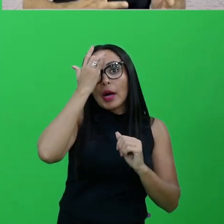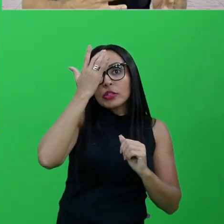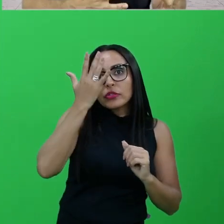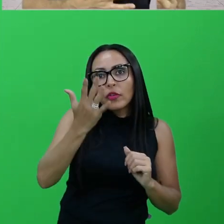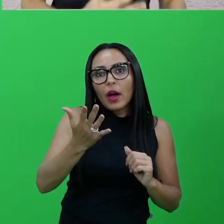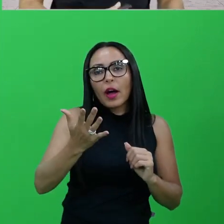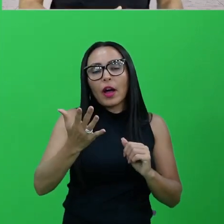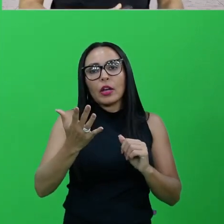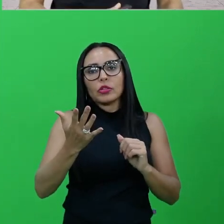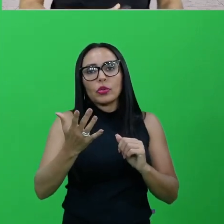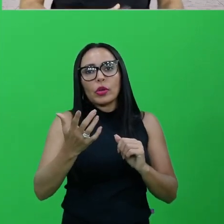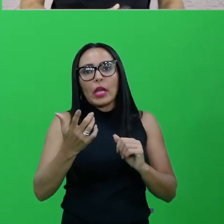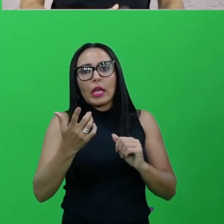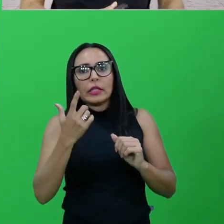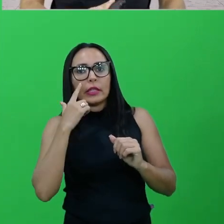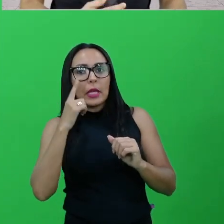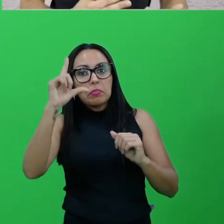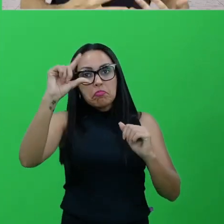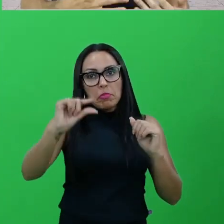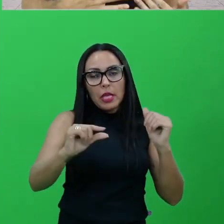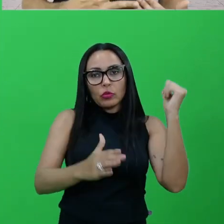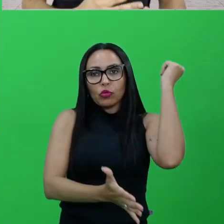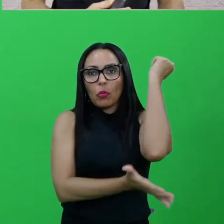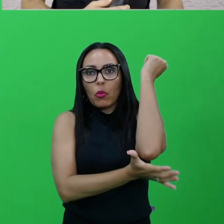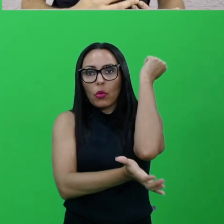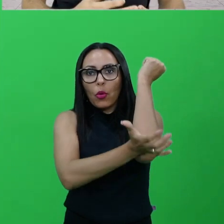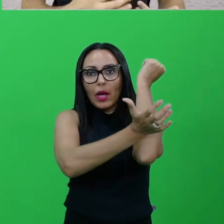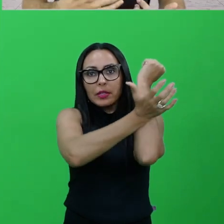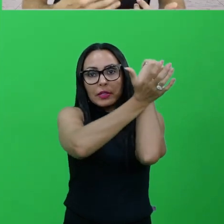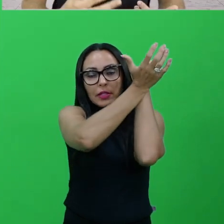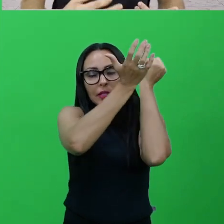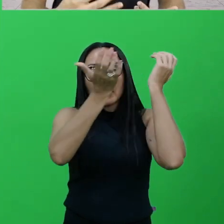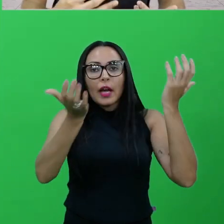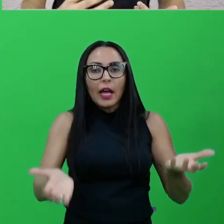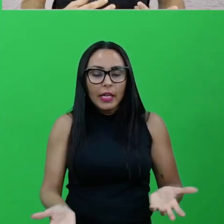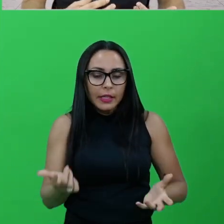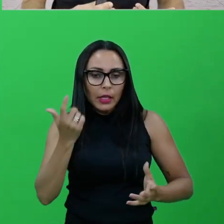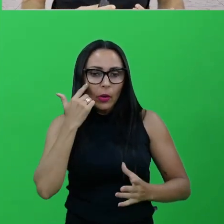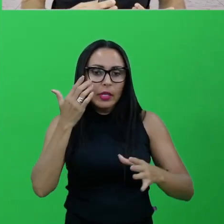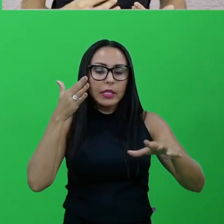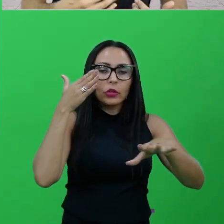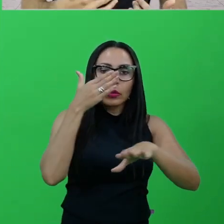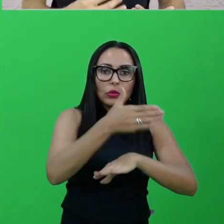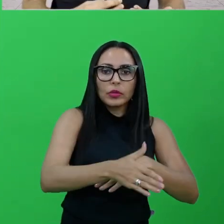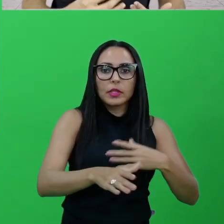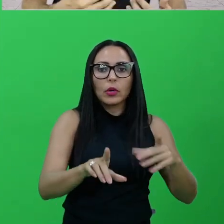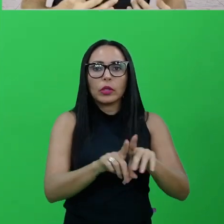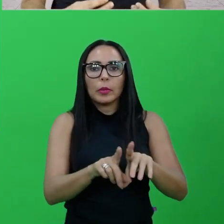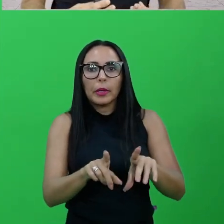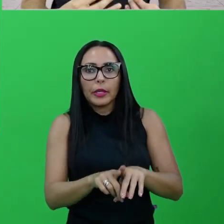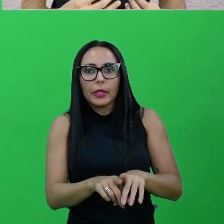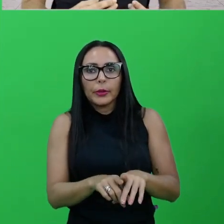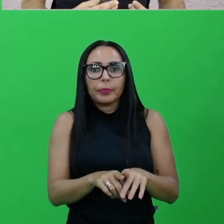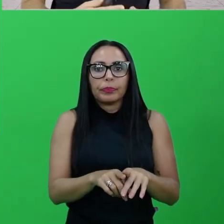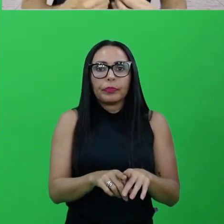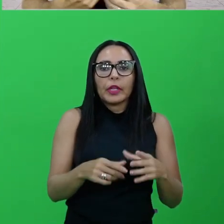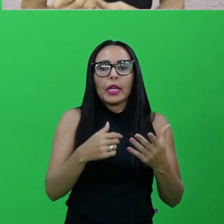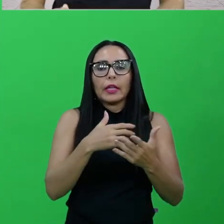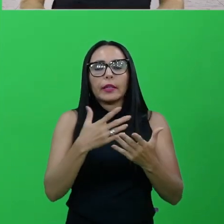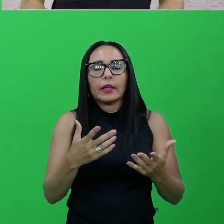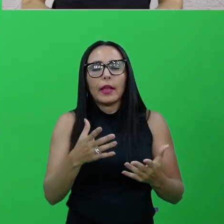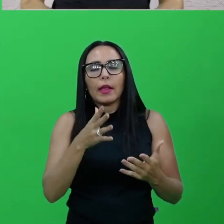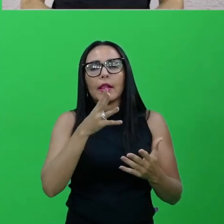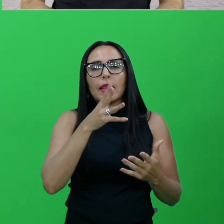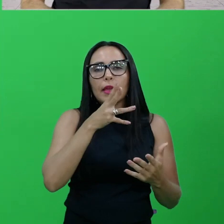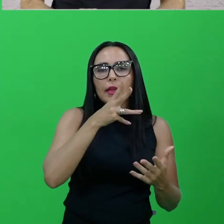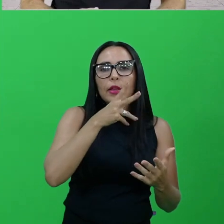burocracia. Se mesmo no setor privado, o processo de introdução de uma inovação muitas vezes é longo e lento, então